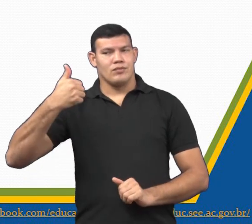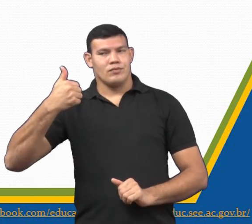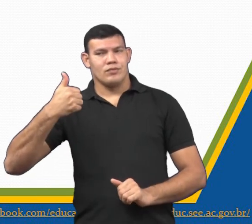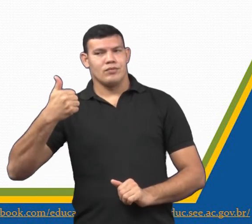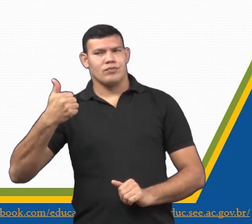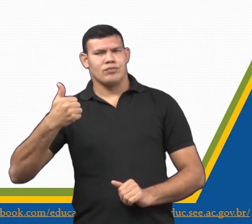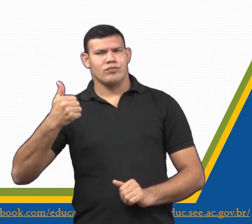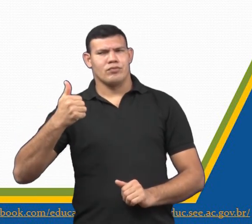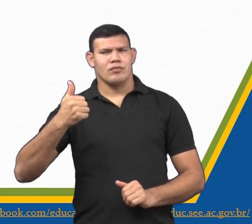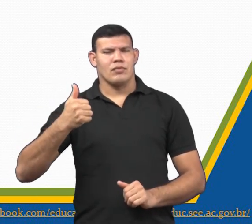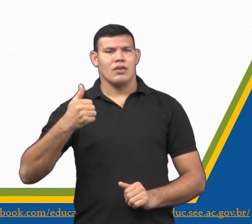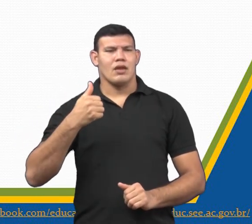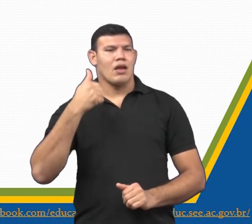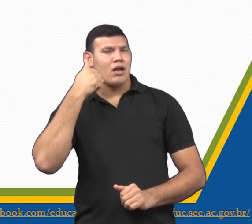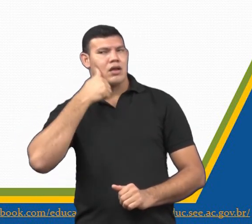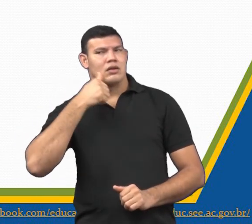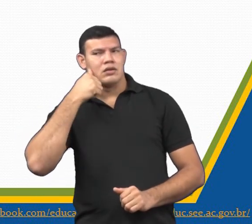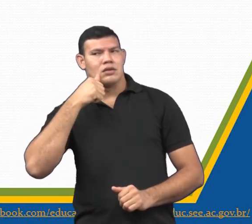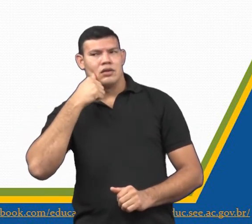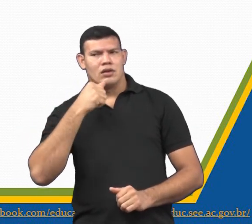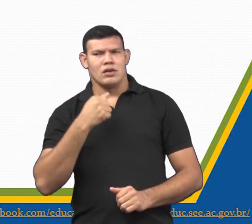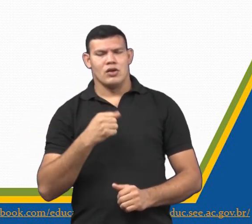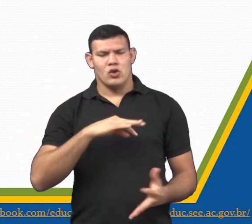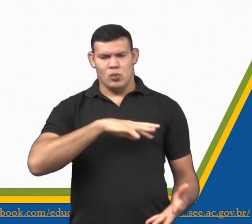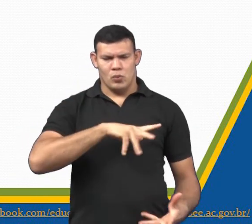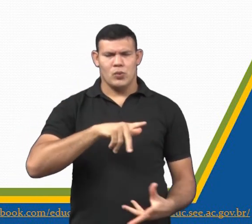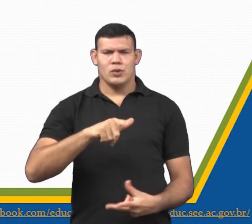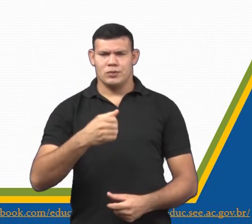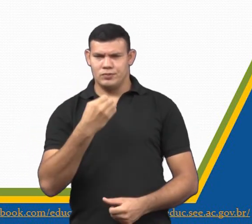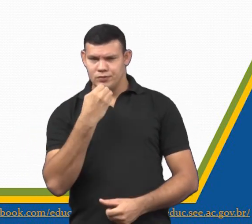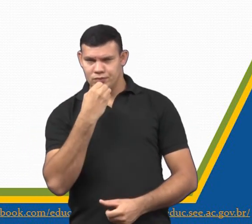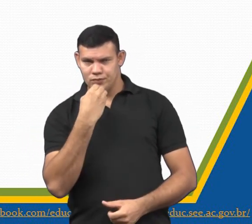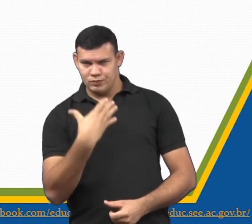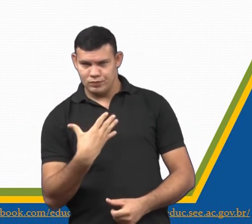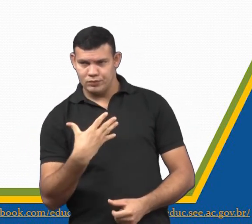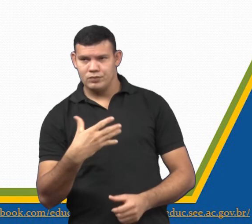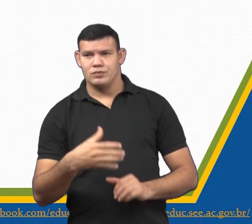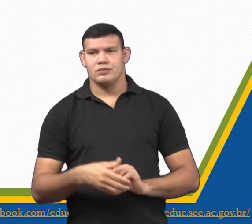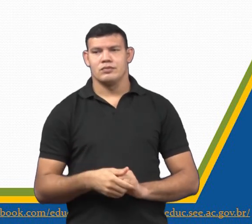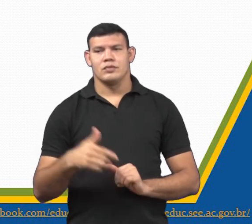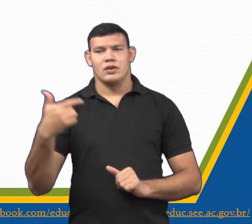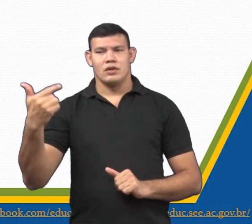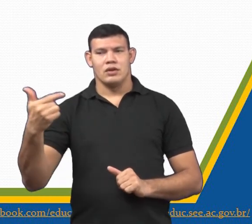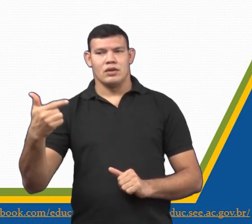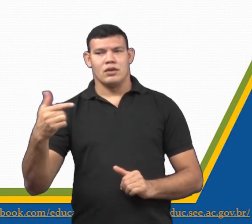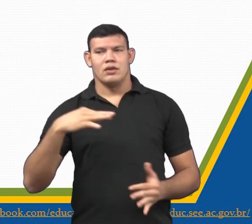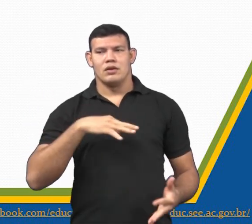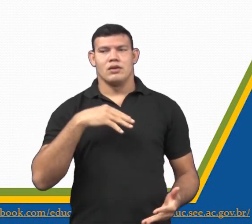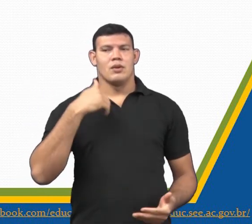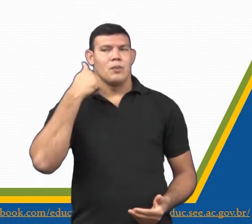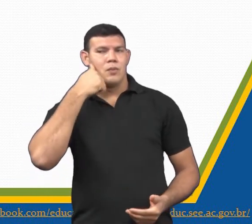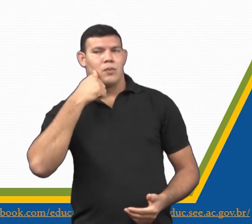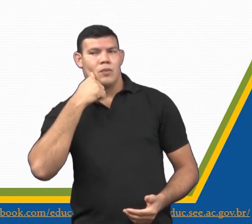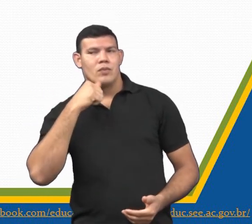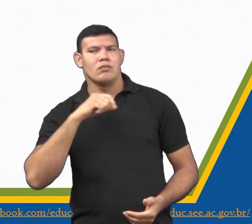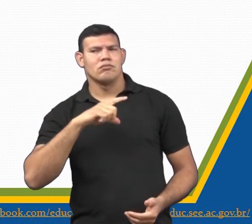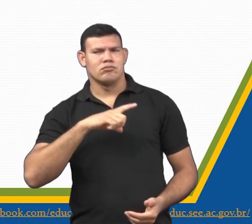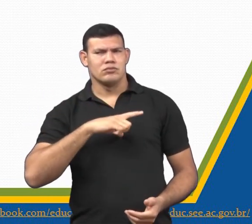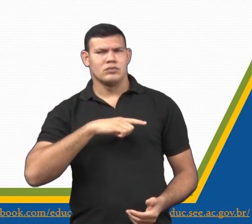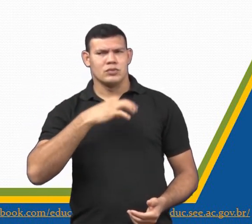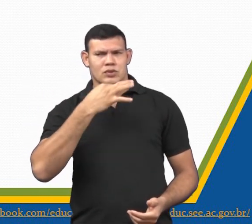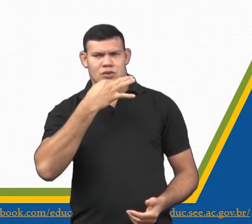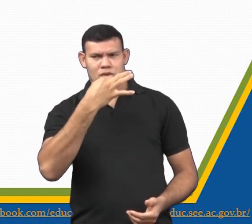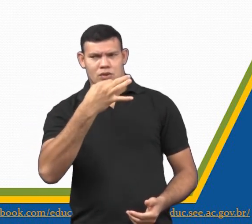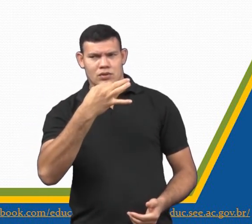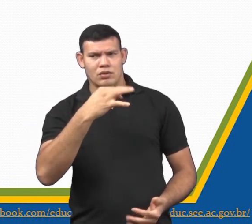Mafalda está pensando que o mundo está bem. Mafalda não tem uma opinião sobre o mundo. Ou Mafalda crê que o mundo